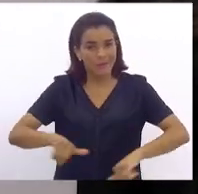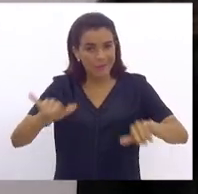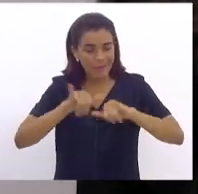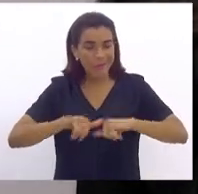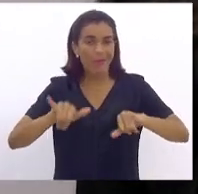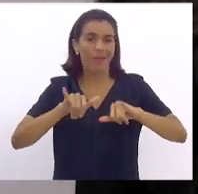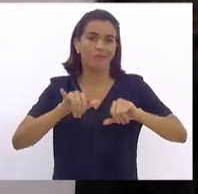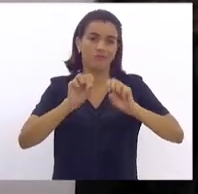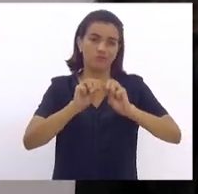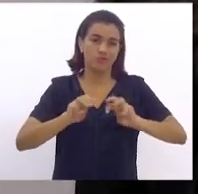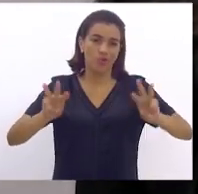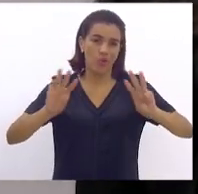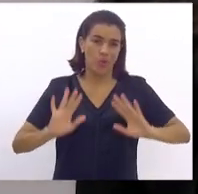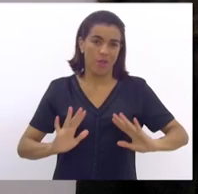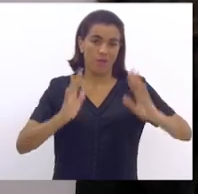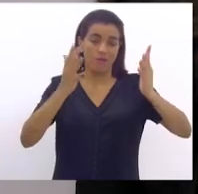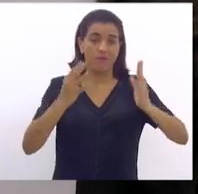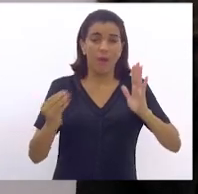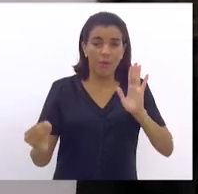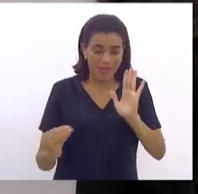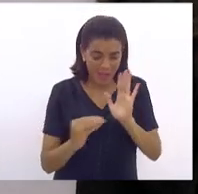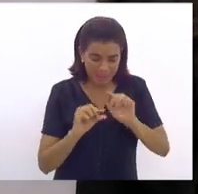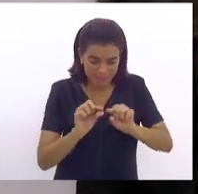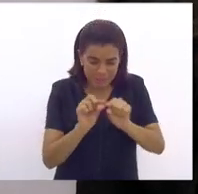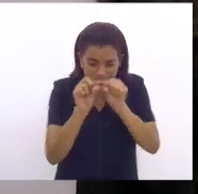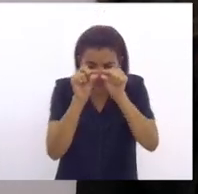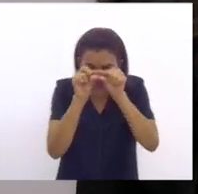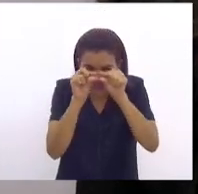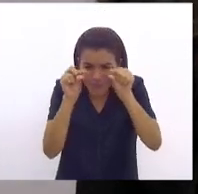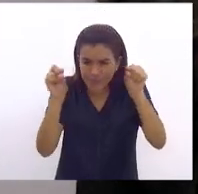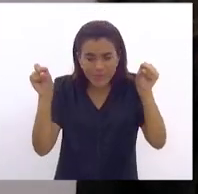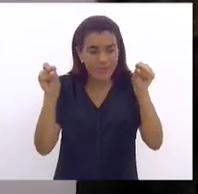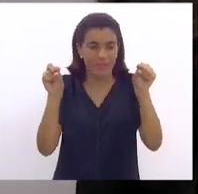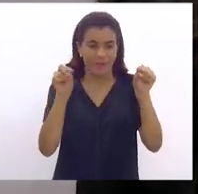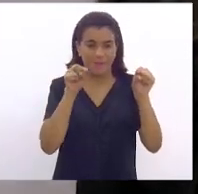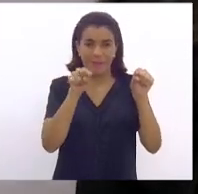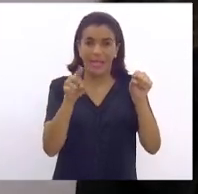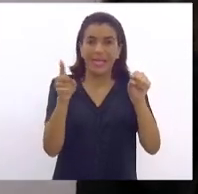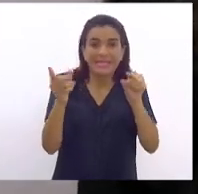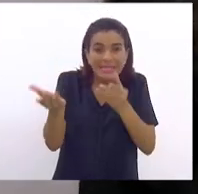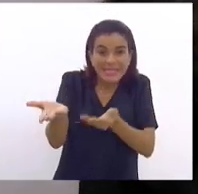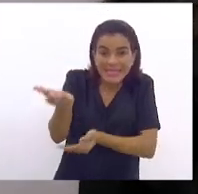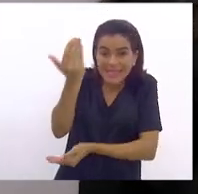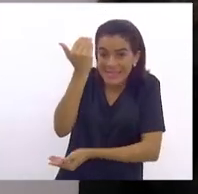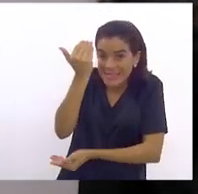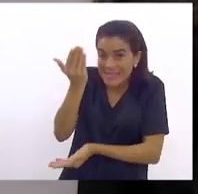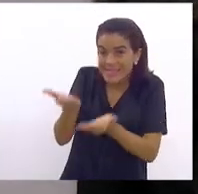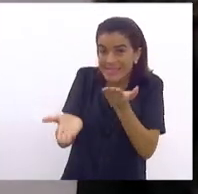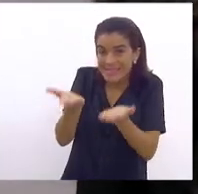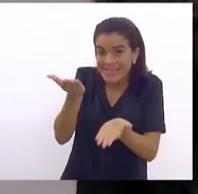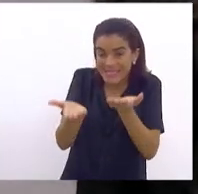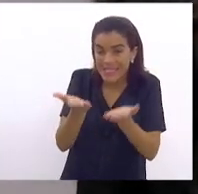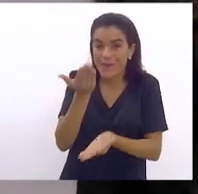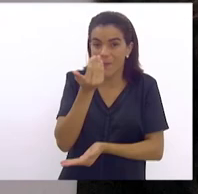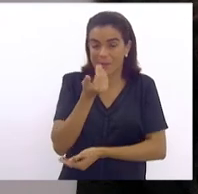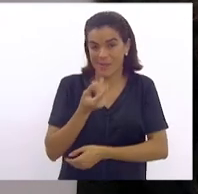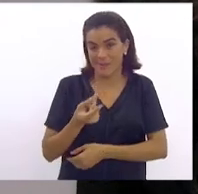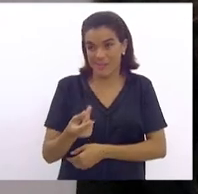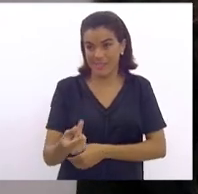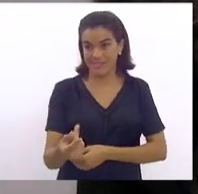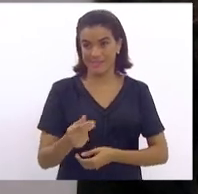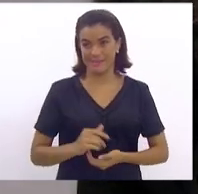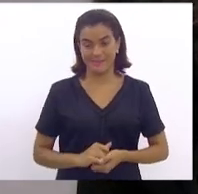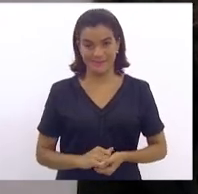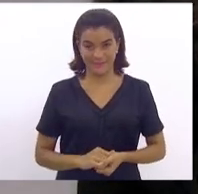divulgar o evento, ele vai colocar lá embaixo, bem pequenininho. Traga um quilo de alimento não perecível no material de propaganda que ele